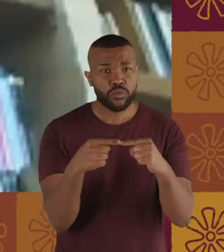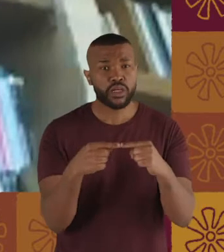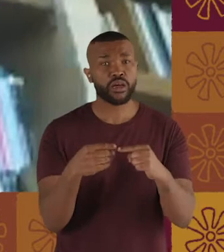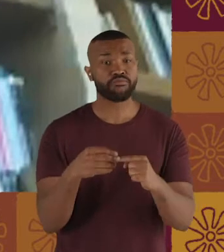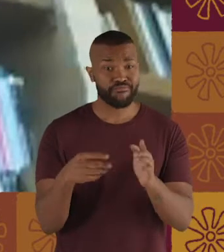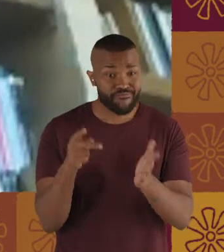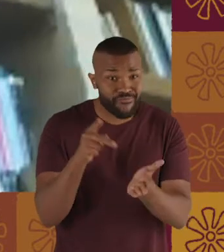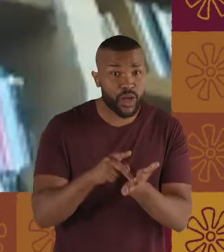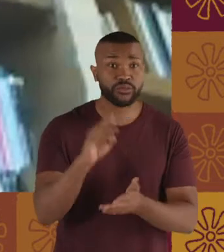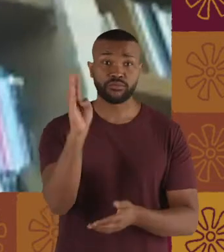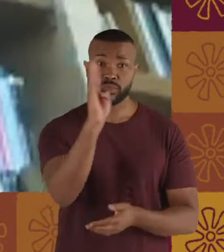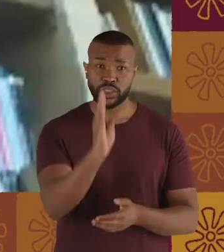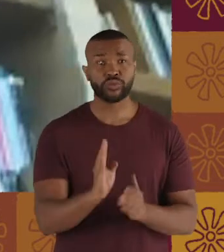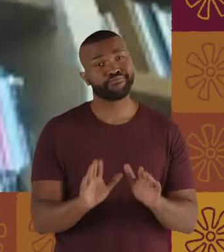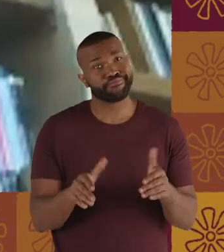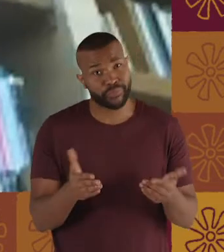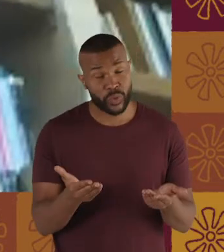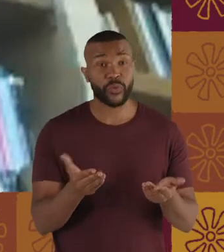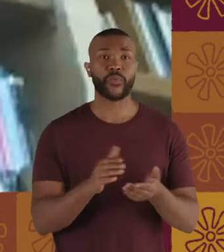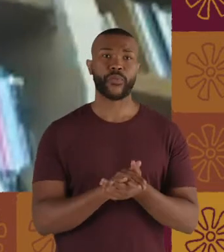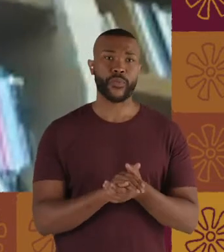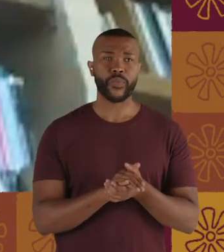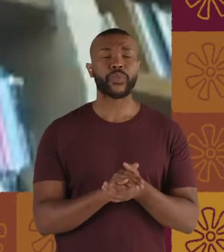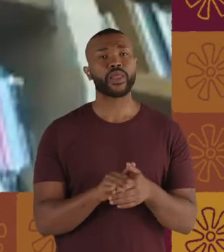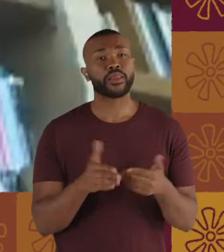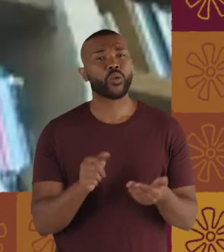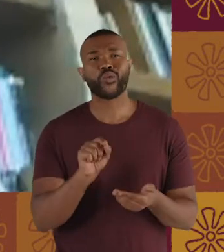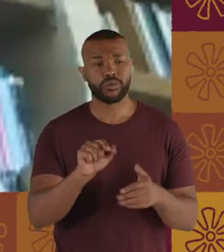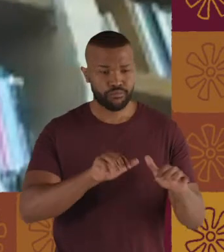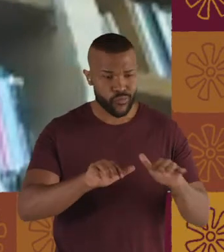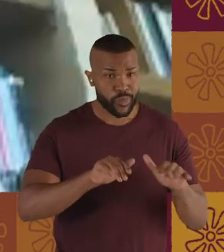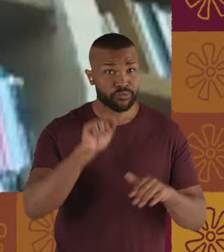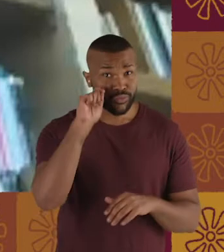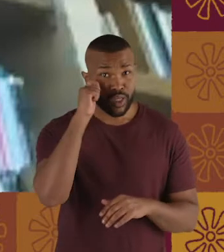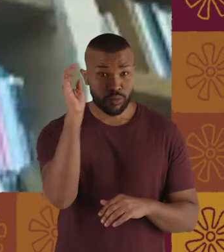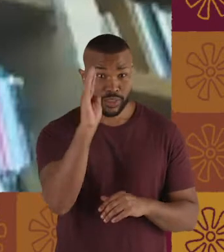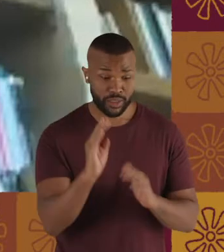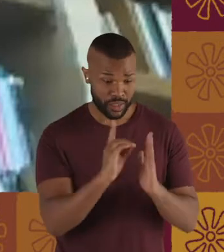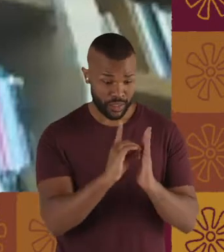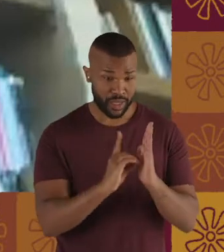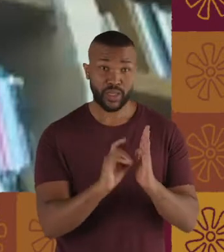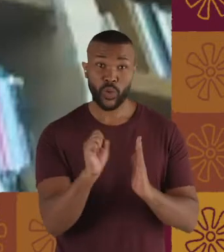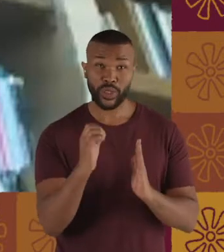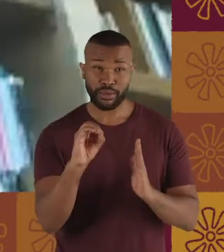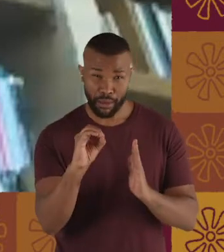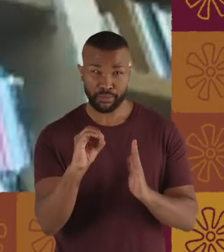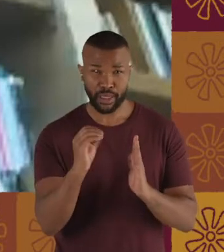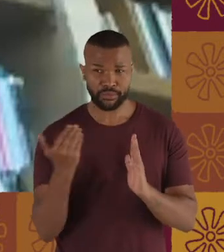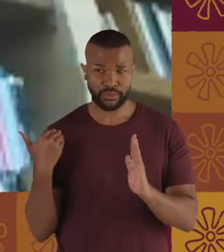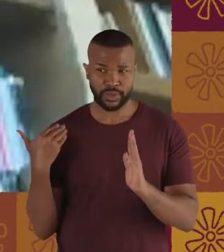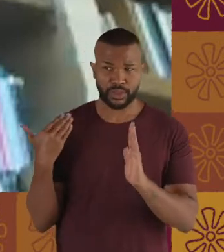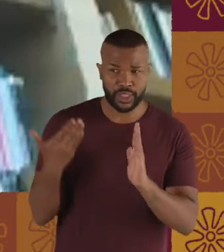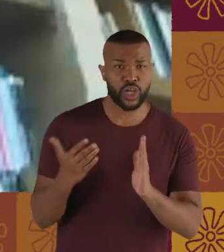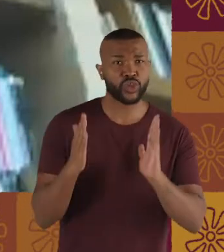adequadas à realidade brasileira desde então. E não à toa, o movimento negro brasileiro dos anos 80, final dos anos